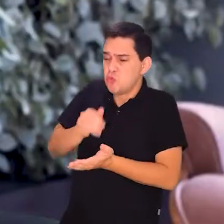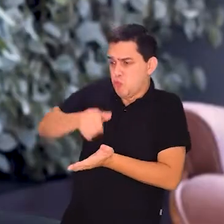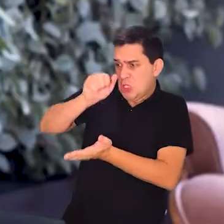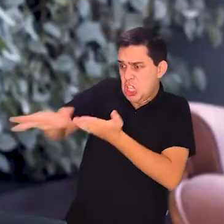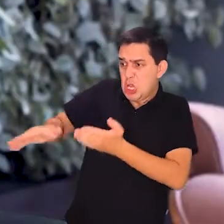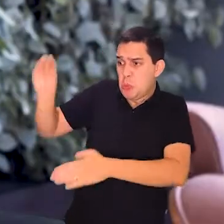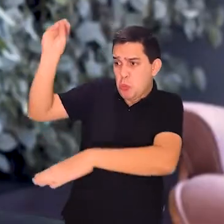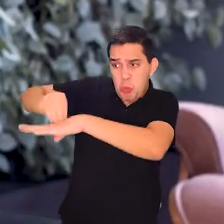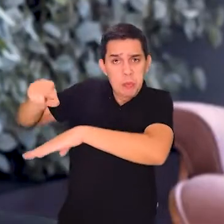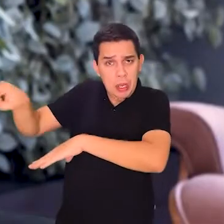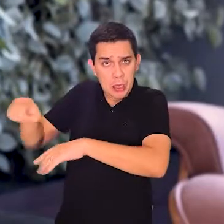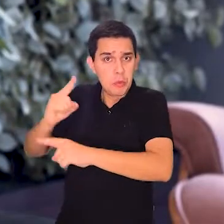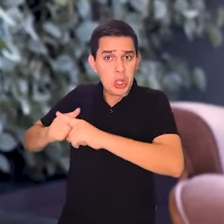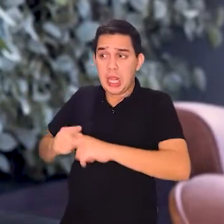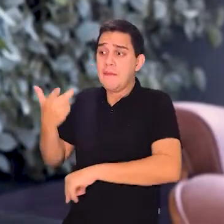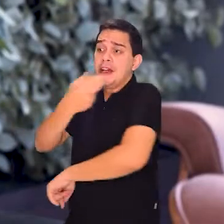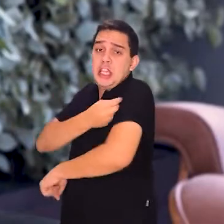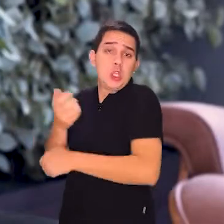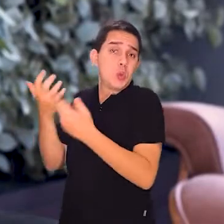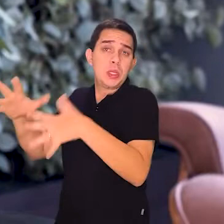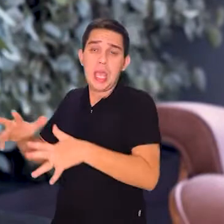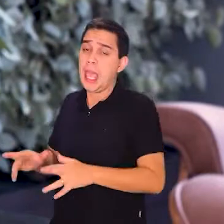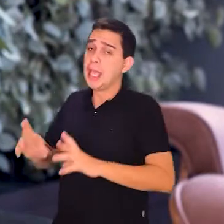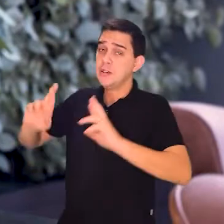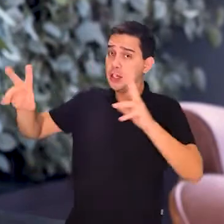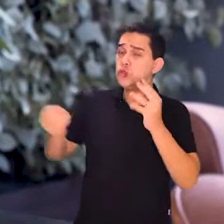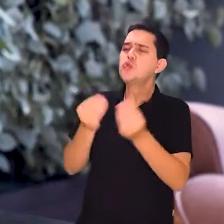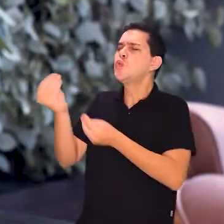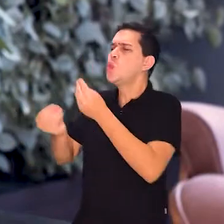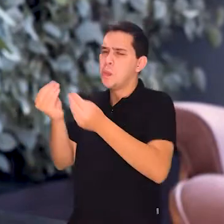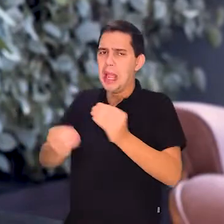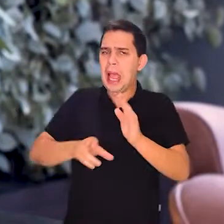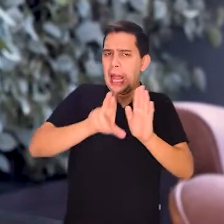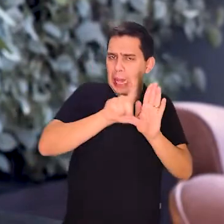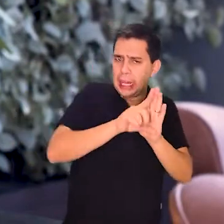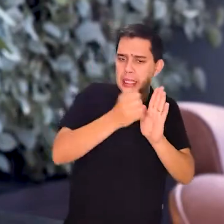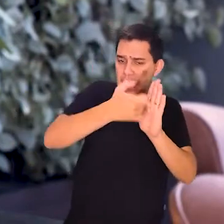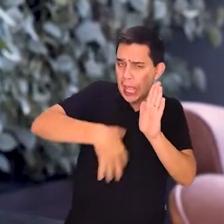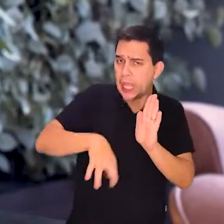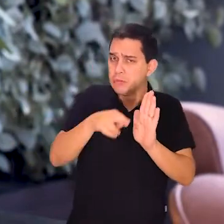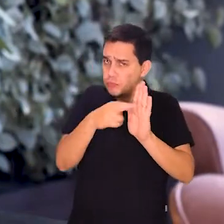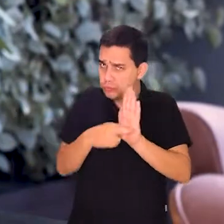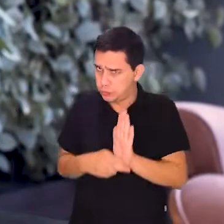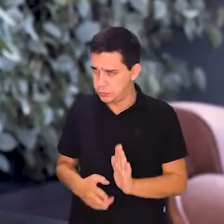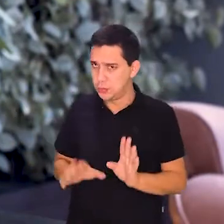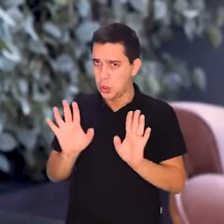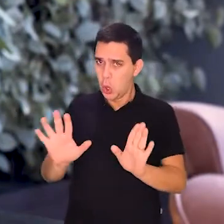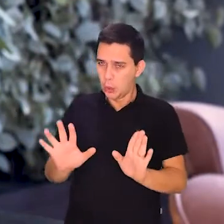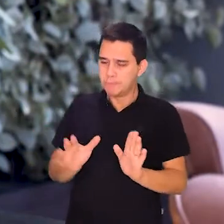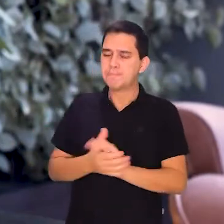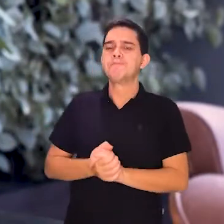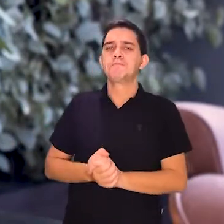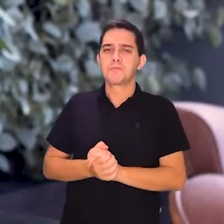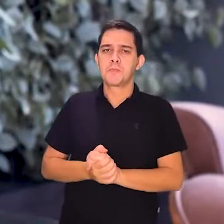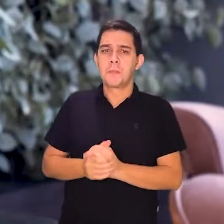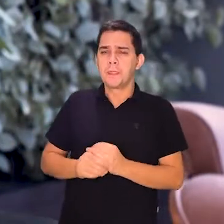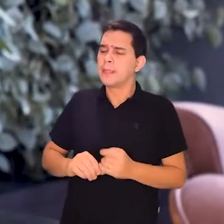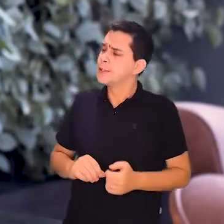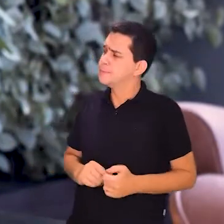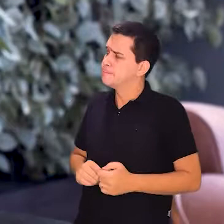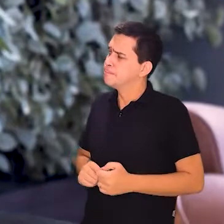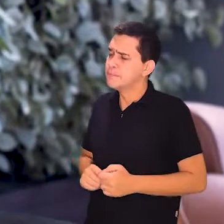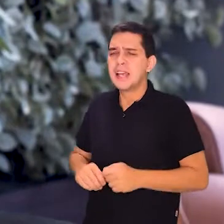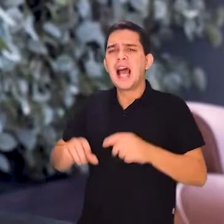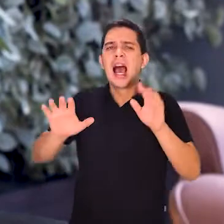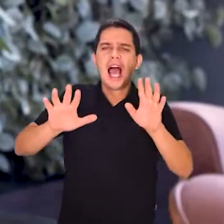Eu entendo que nessa situação a gente há uma modificação, né, dos parâmetros aí elencados para